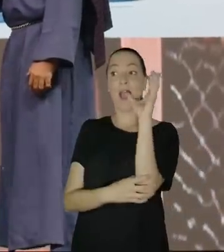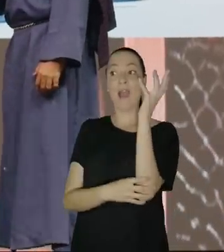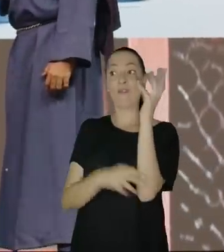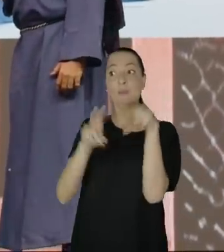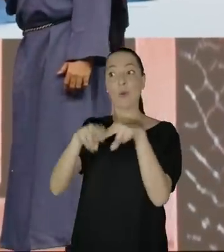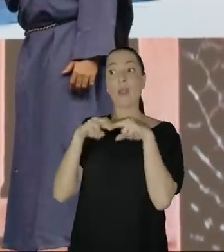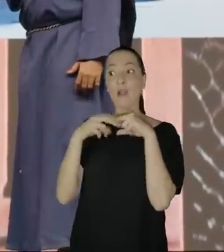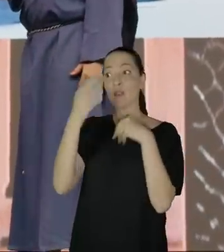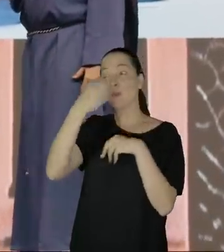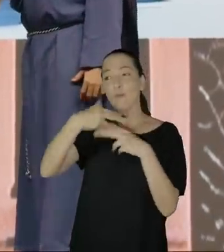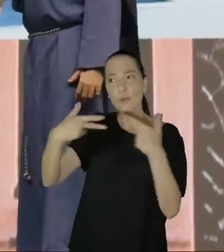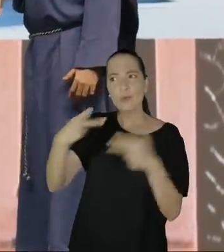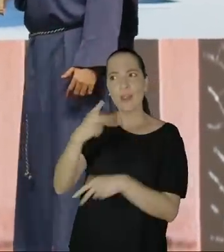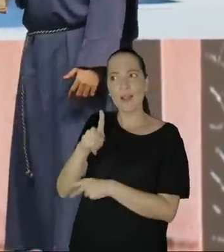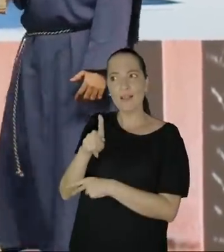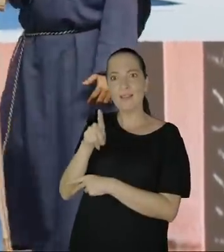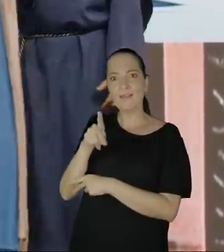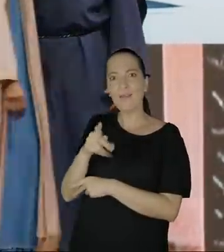conosco.